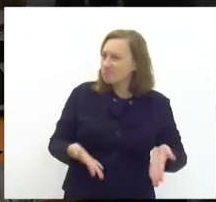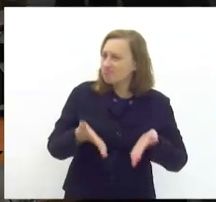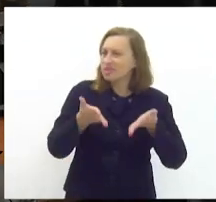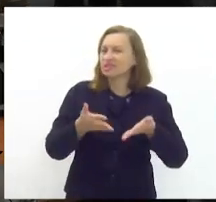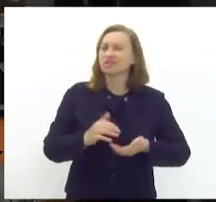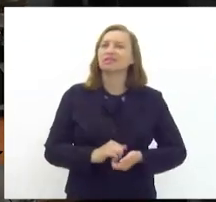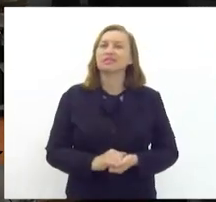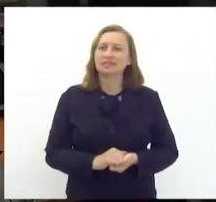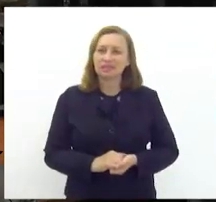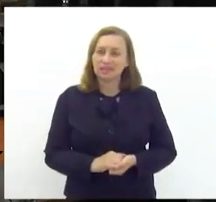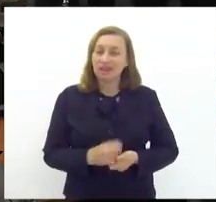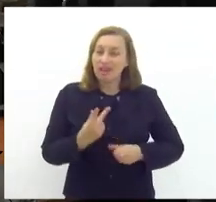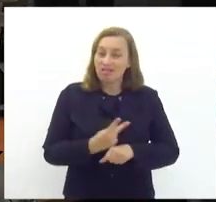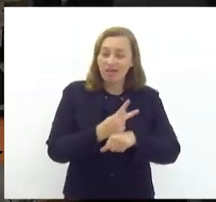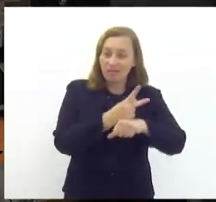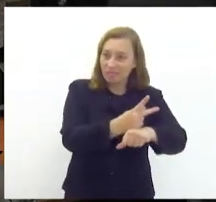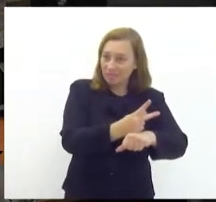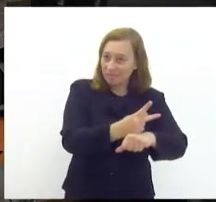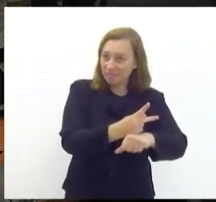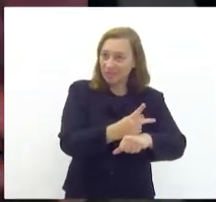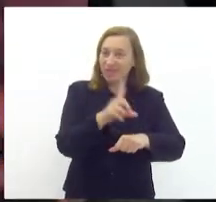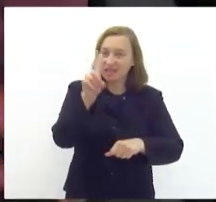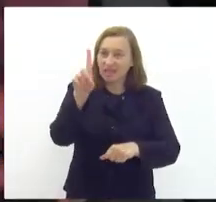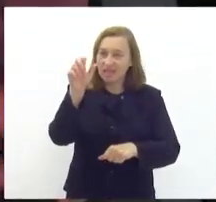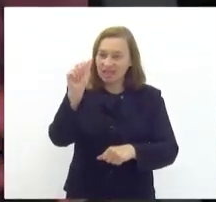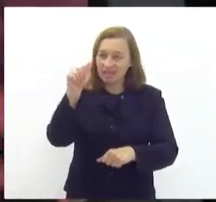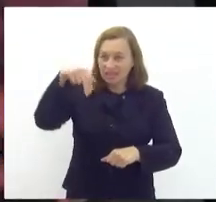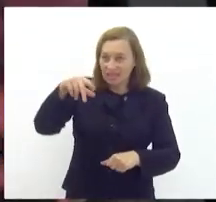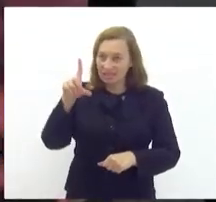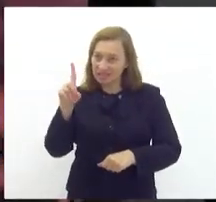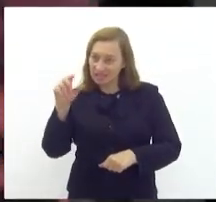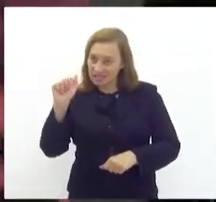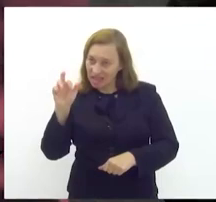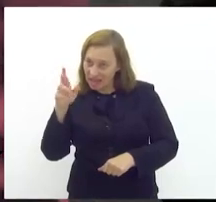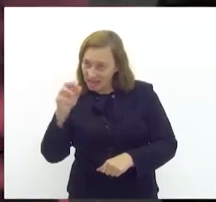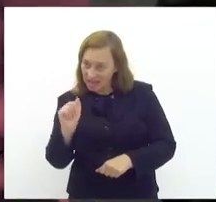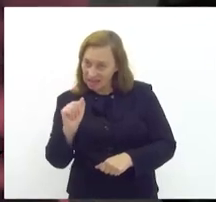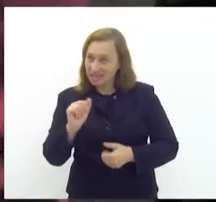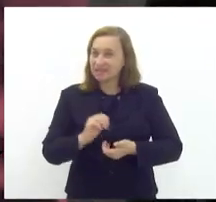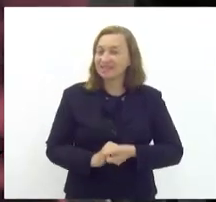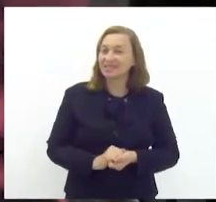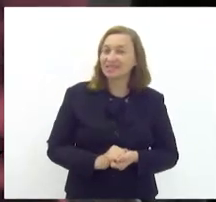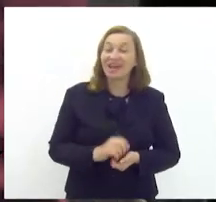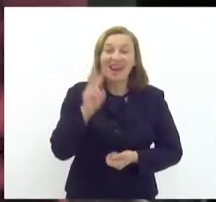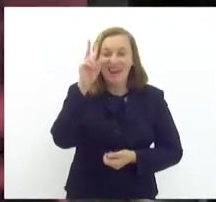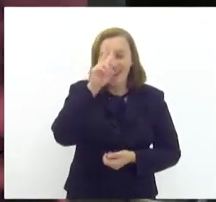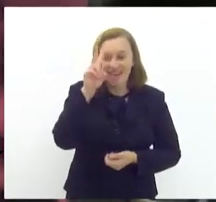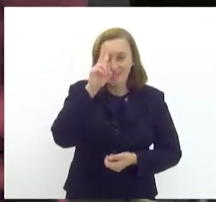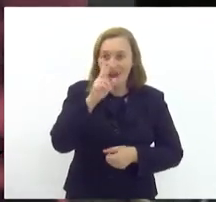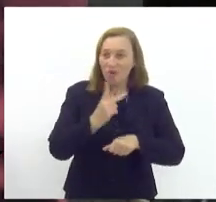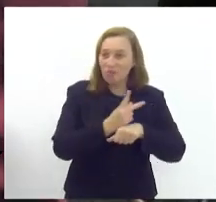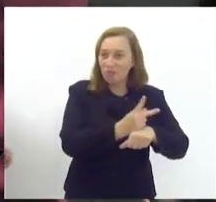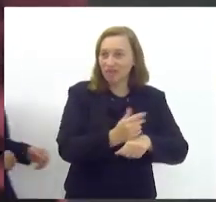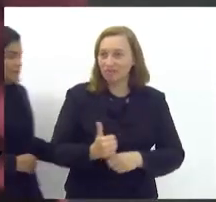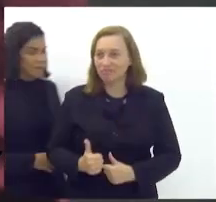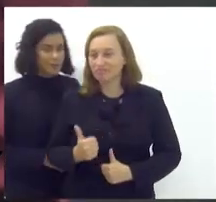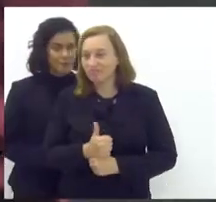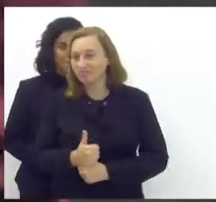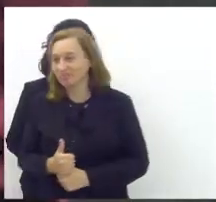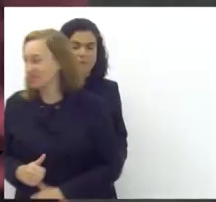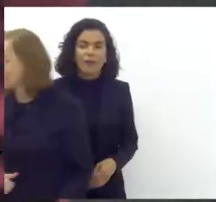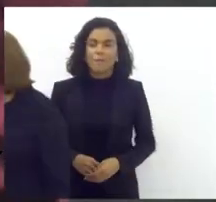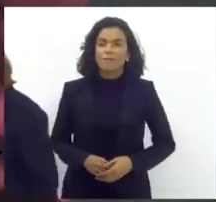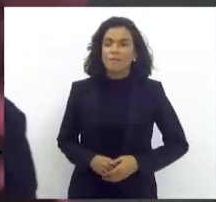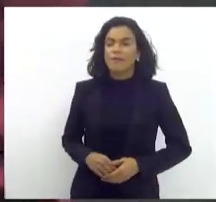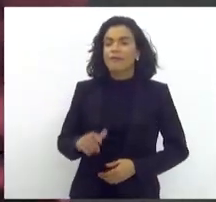de conceder a o prêmio Dandara E aí lembrar a origem do PM Dandara há uma